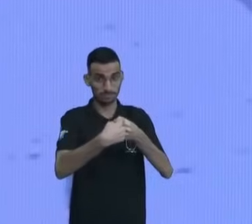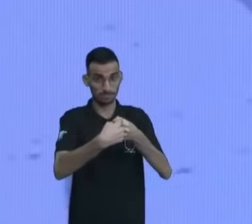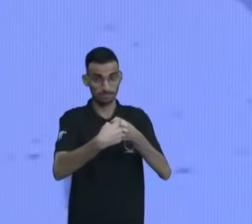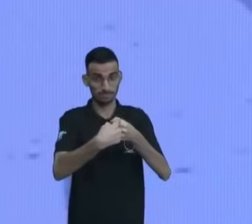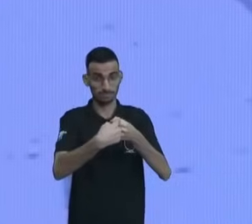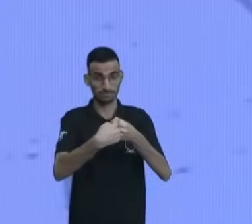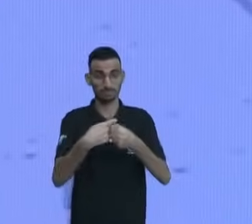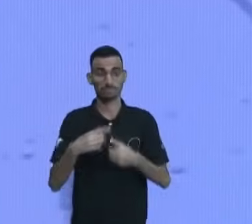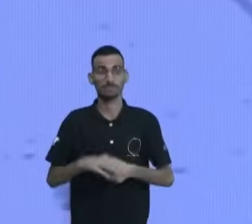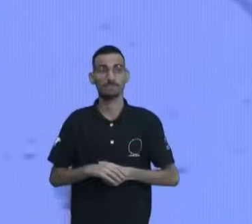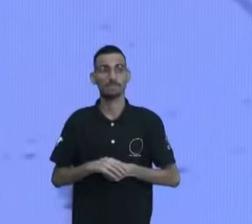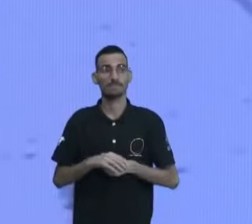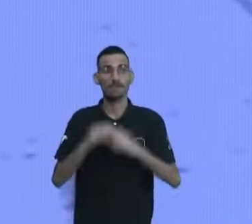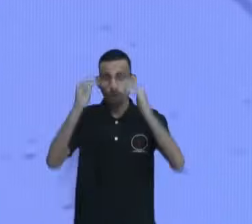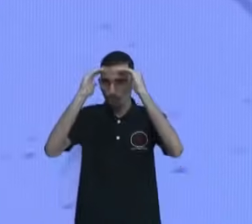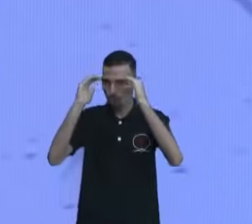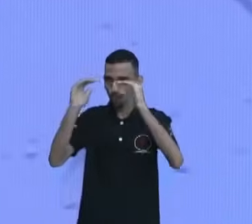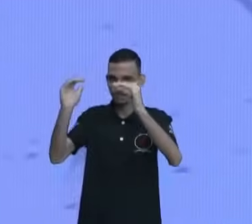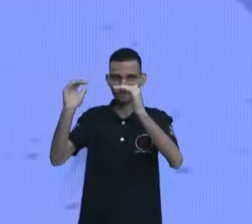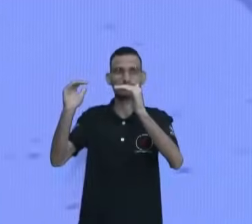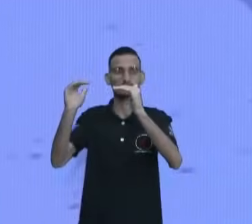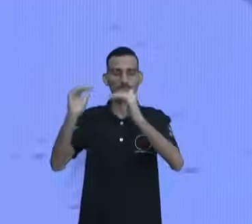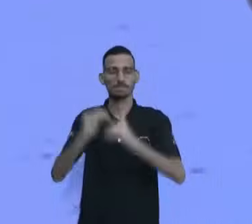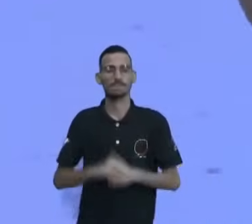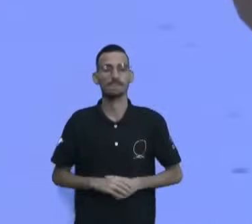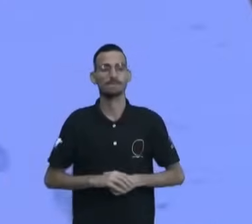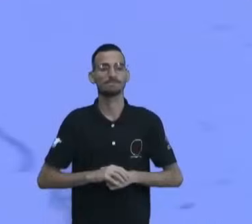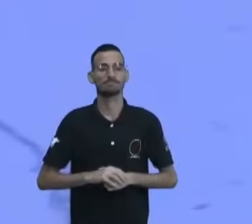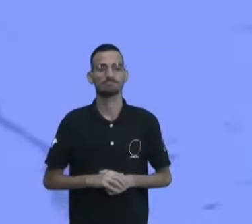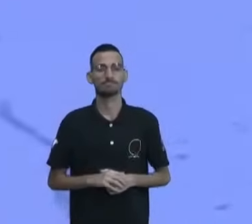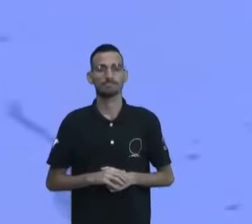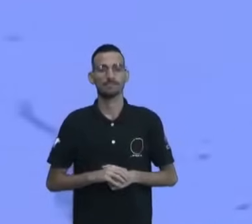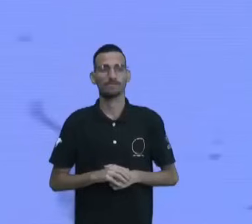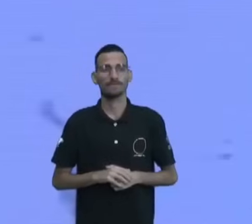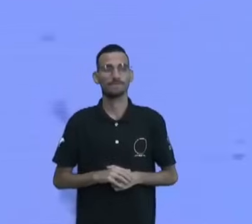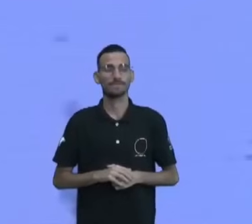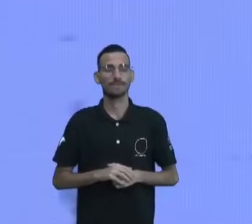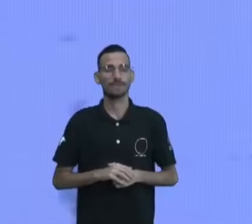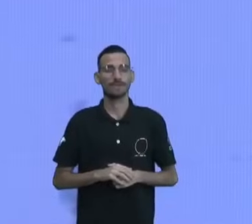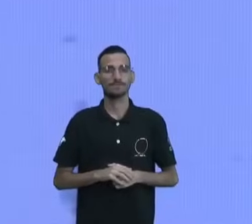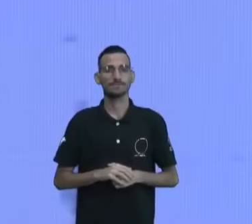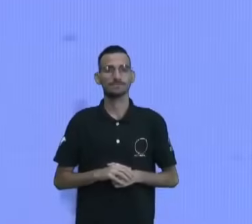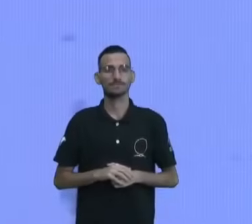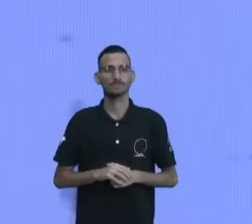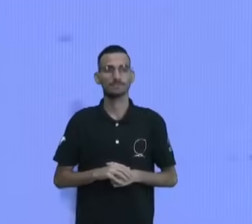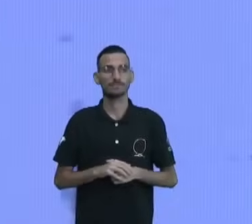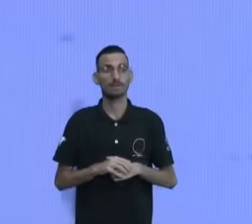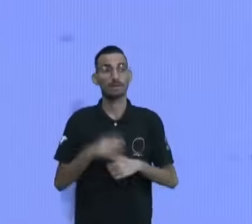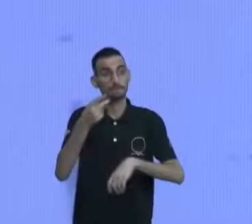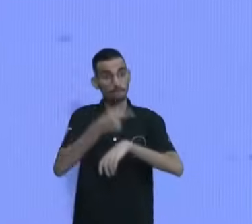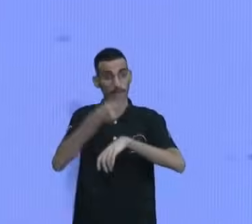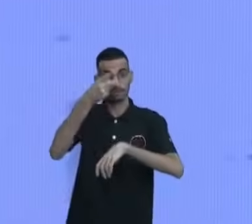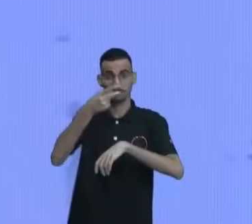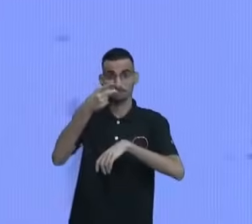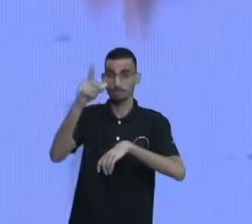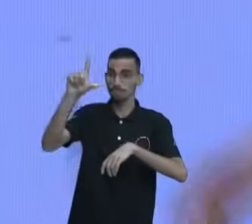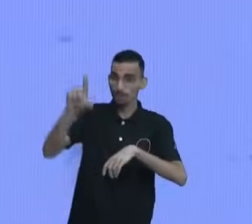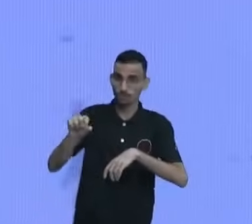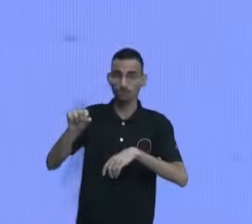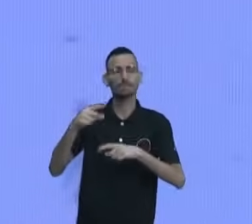honra grande honra tu não vai ter galardão menor do que alguém que é pastor internacional